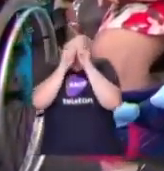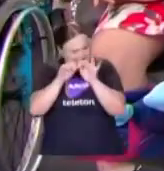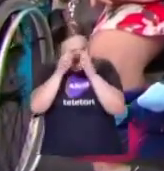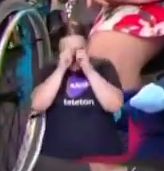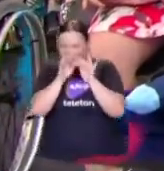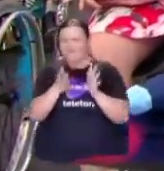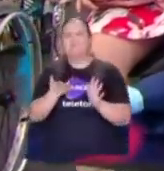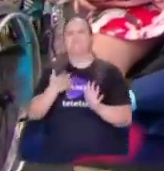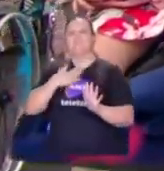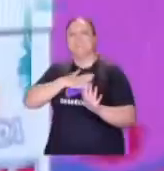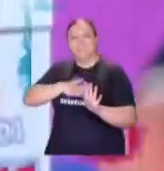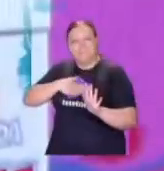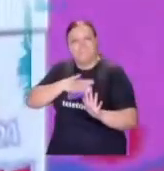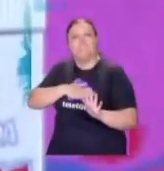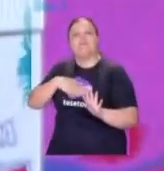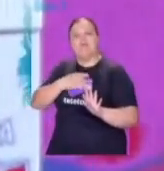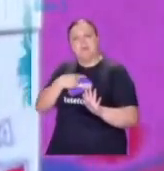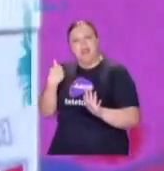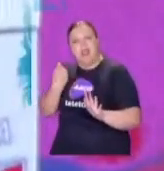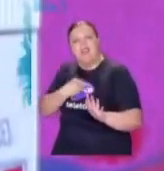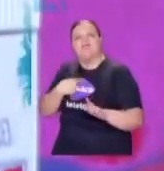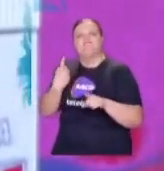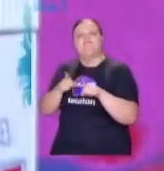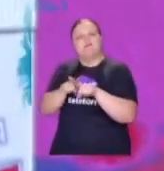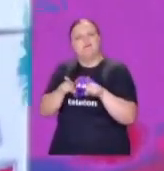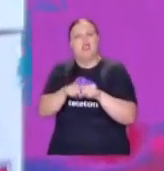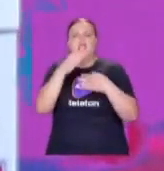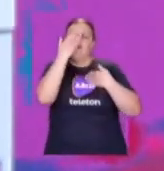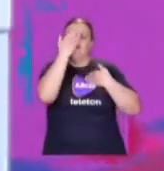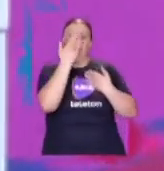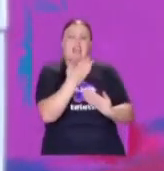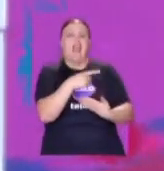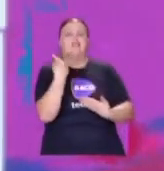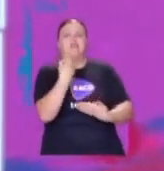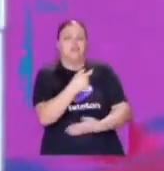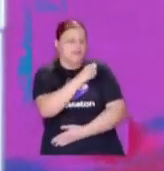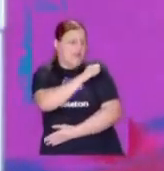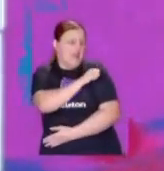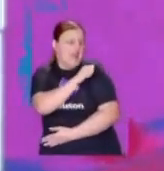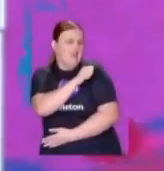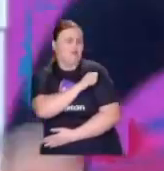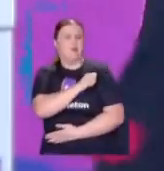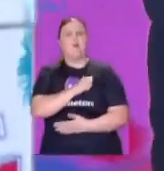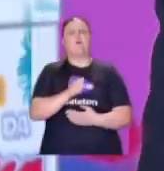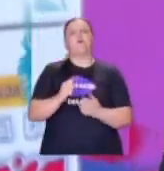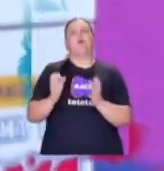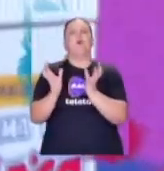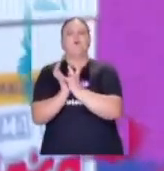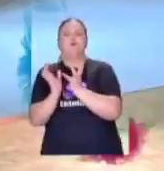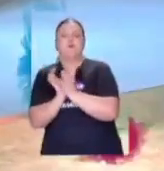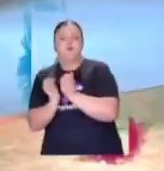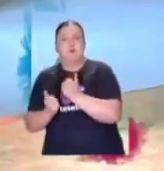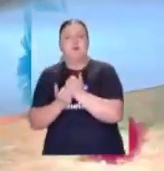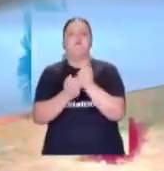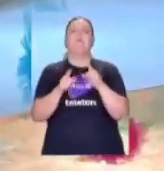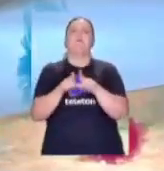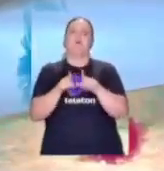obrigada. Foi um prazer para nós. Obrigado nossos mantenedores, alunos, famílias. E a todo mundo